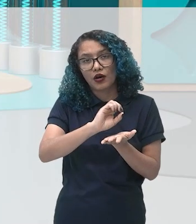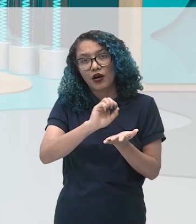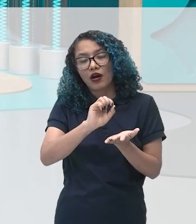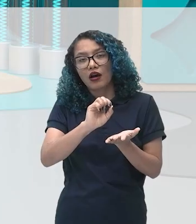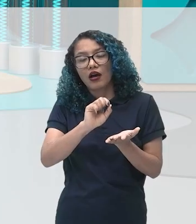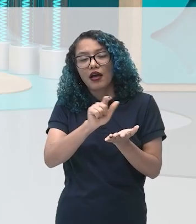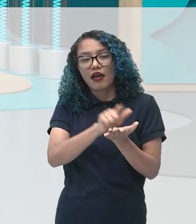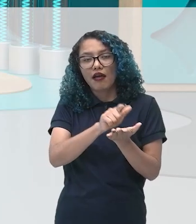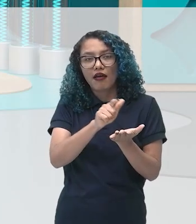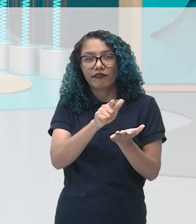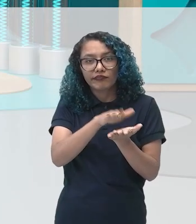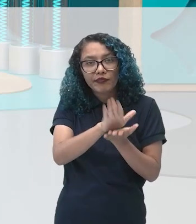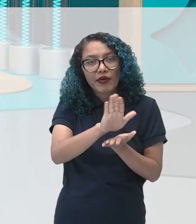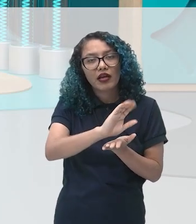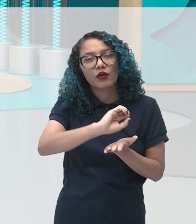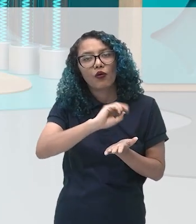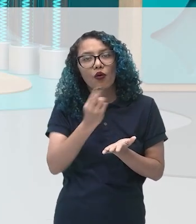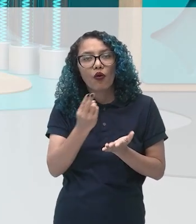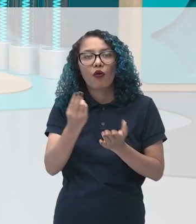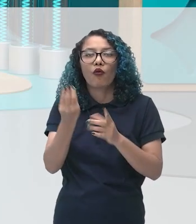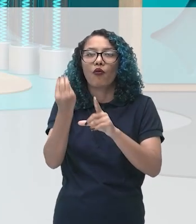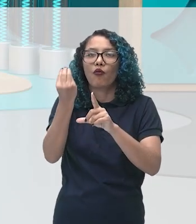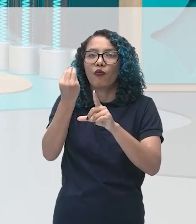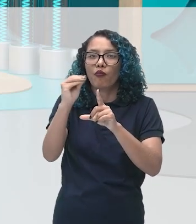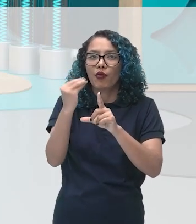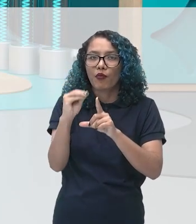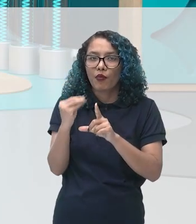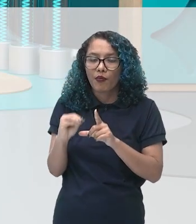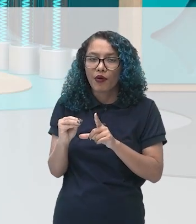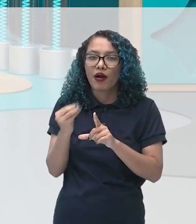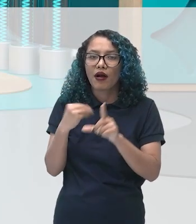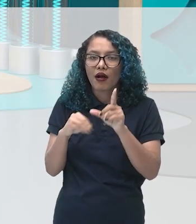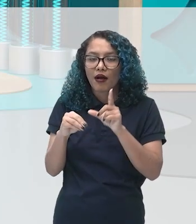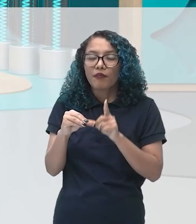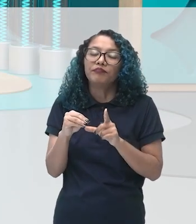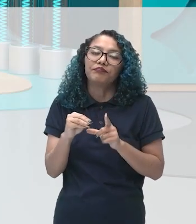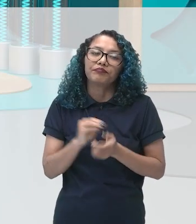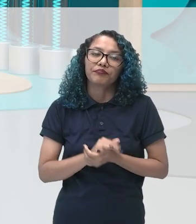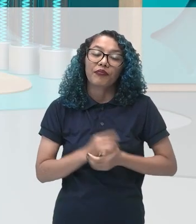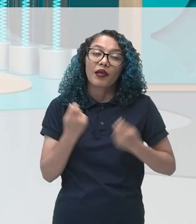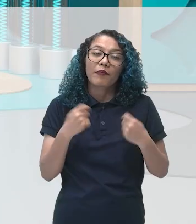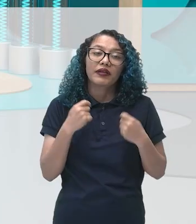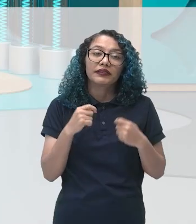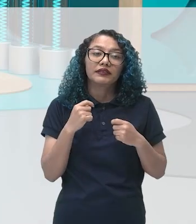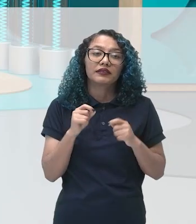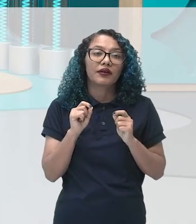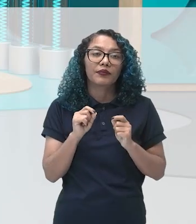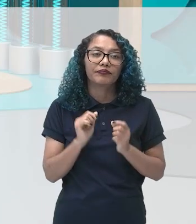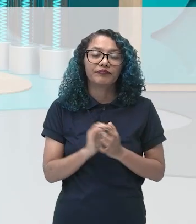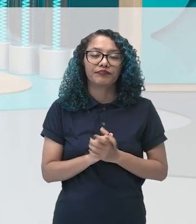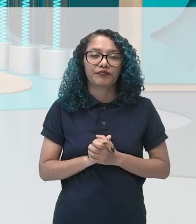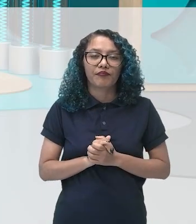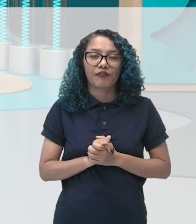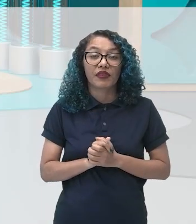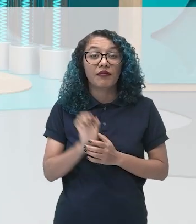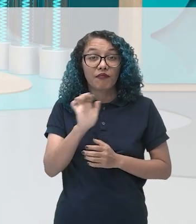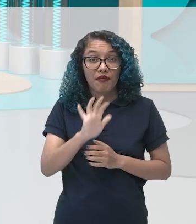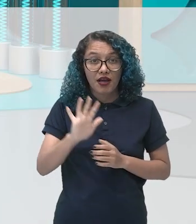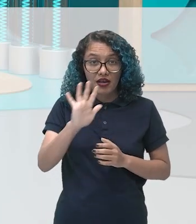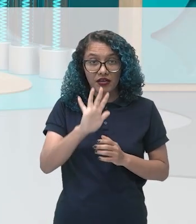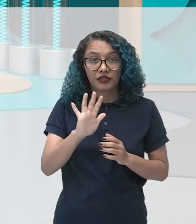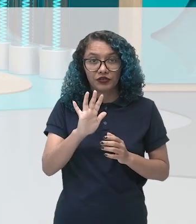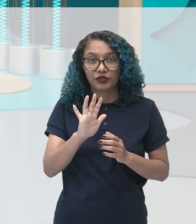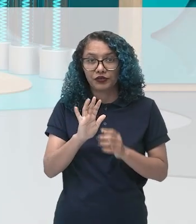impressa ou virtualmente, é importante, em geral, se quer pelo menos ali uma imagem do entrevistado,